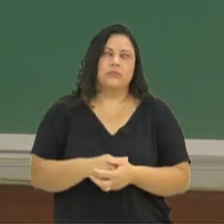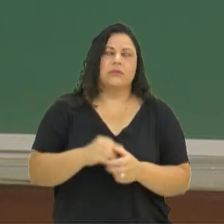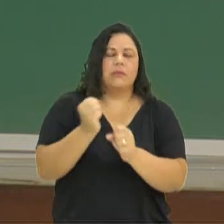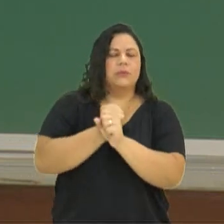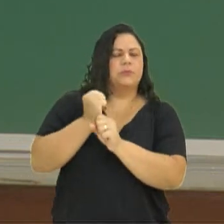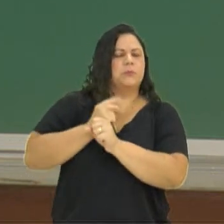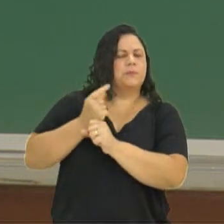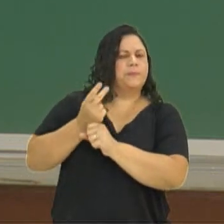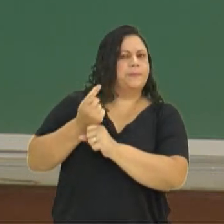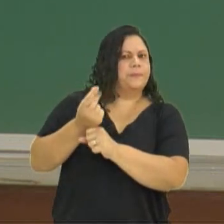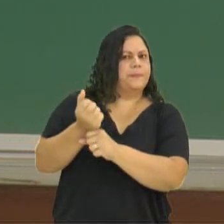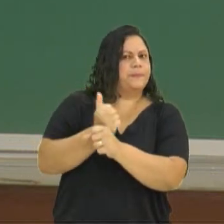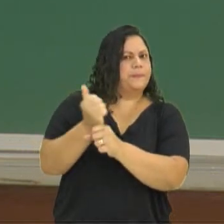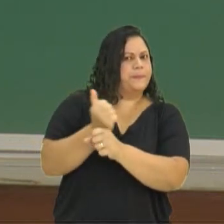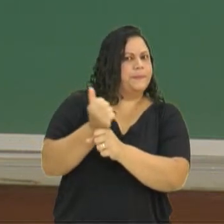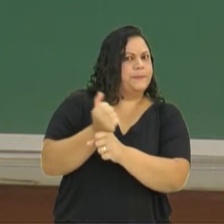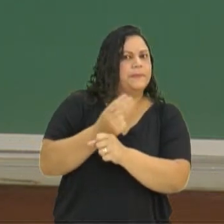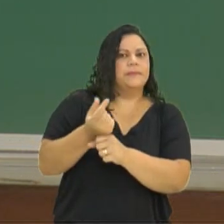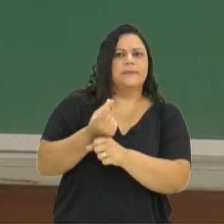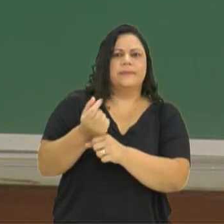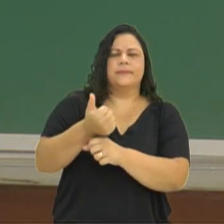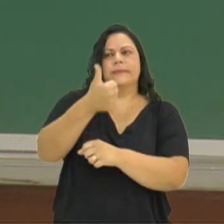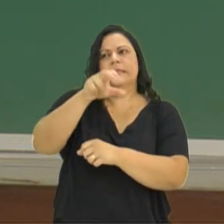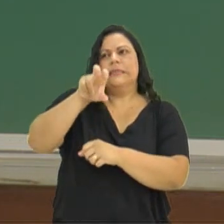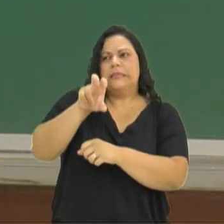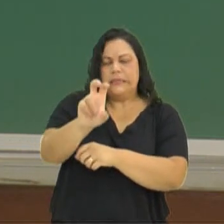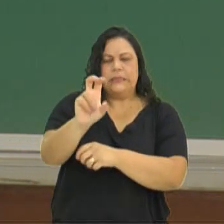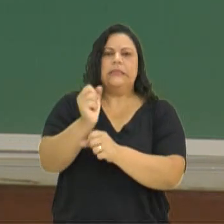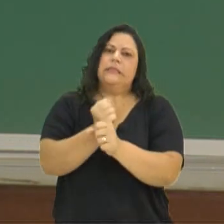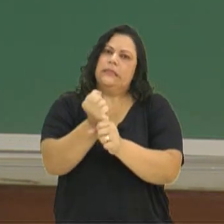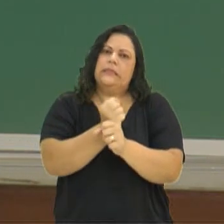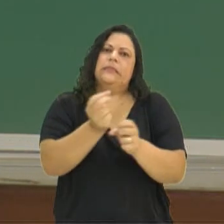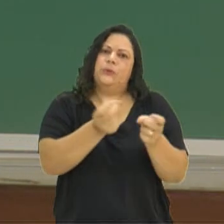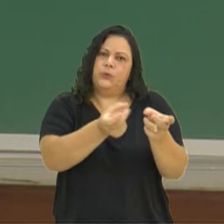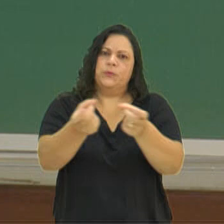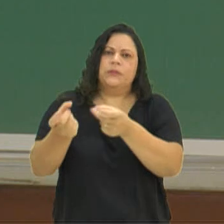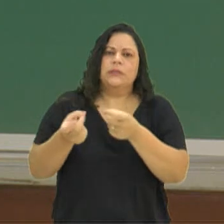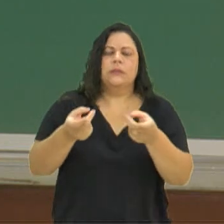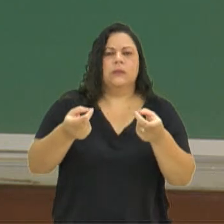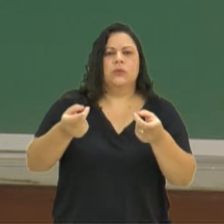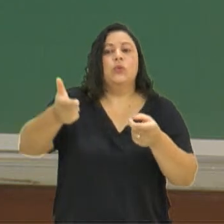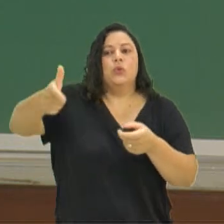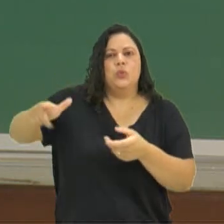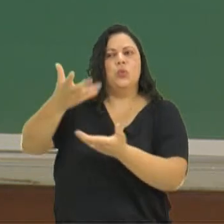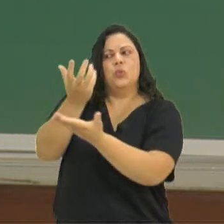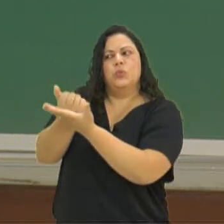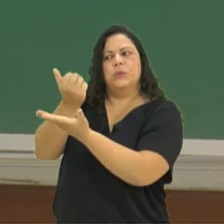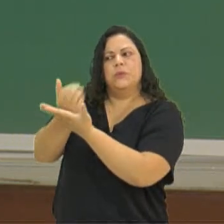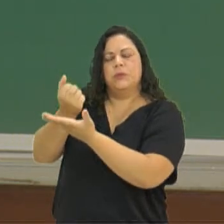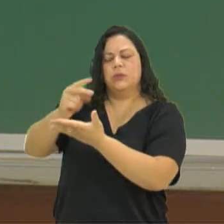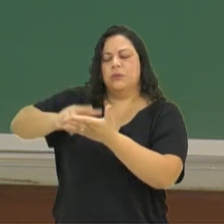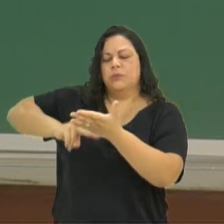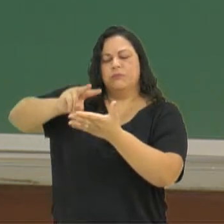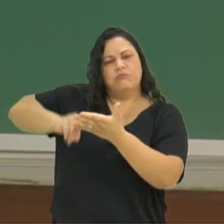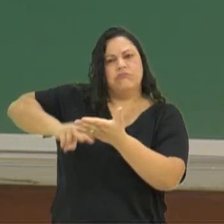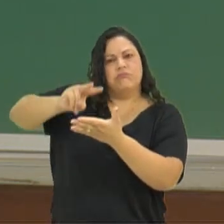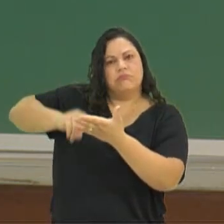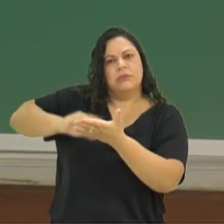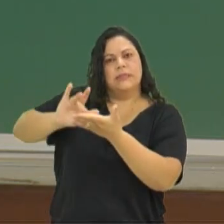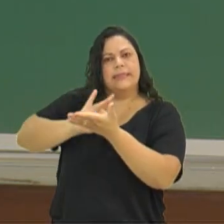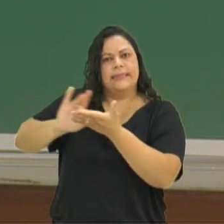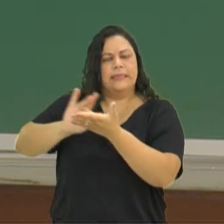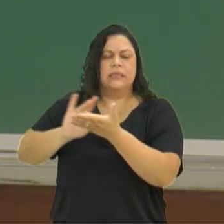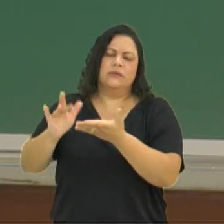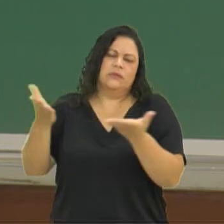faz um tempão, tipo, desde 15 anos, né? E o Kindle, eles vendem há 33 meses, há pouco mais